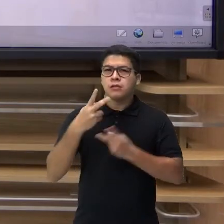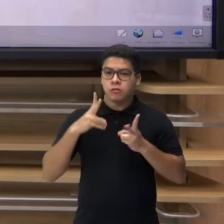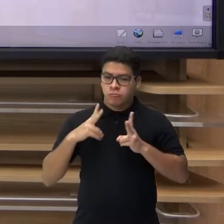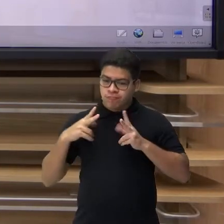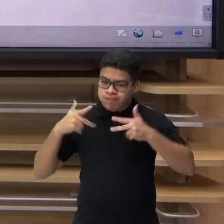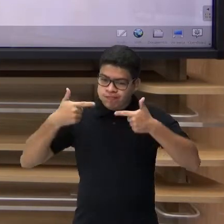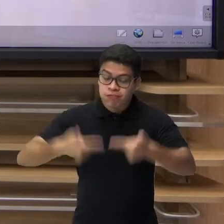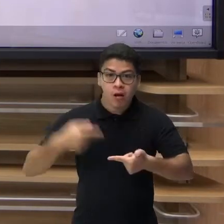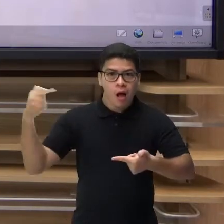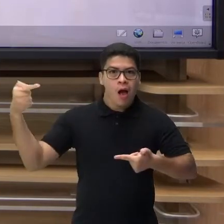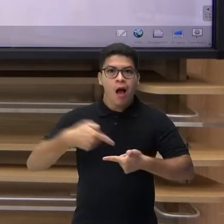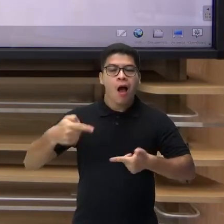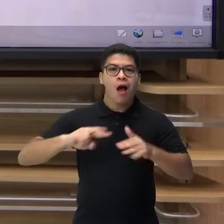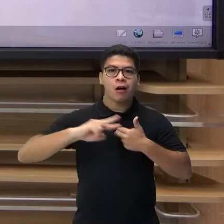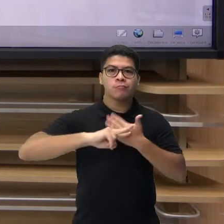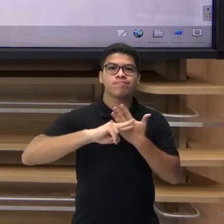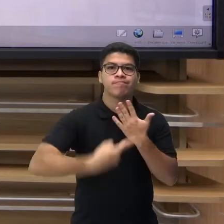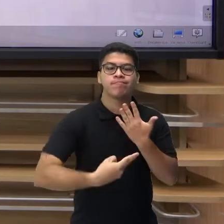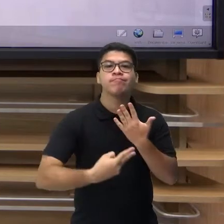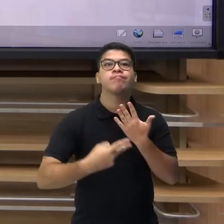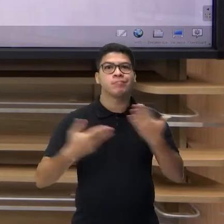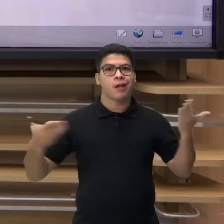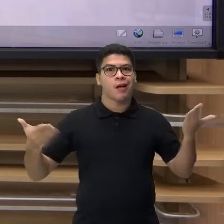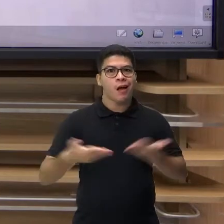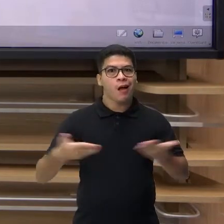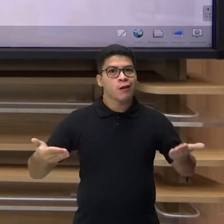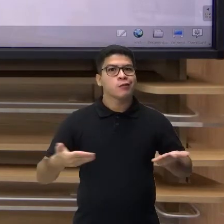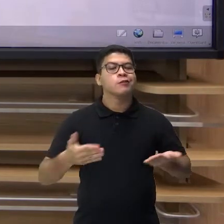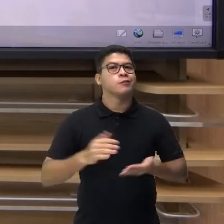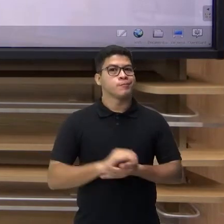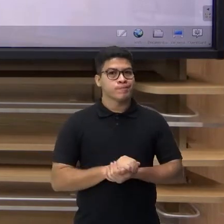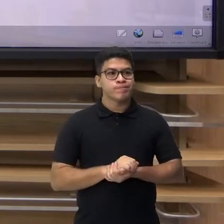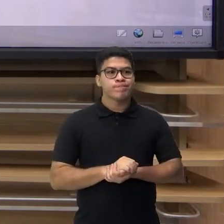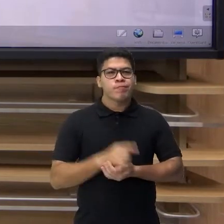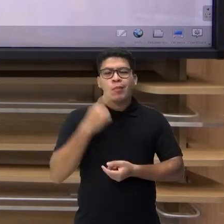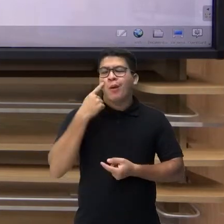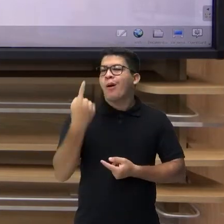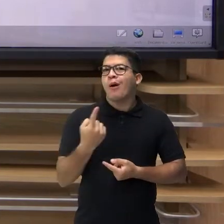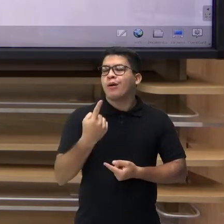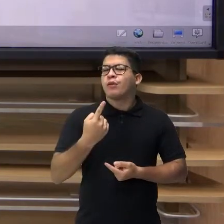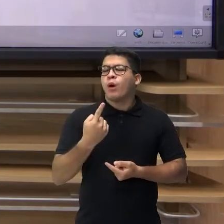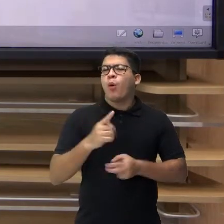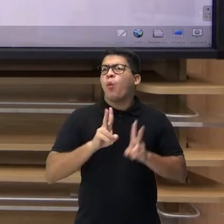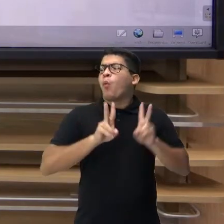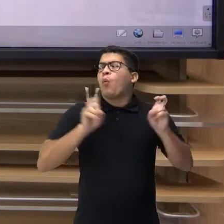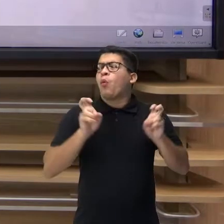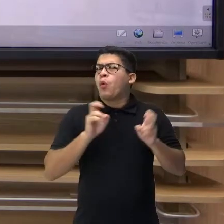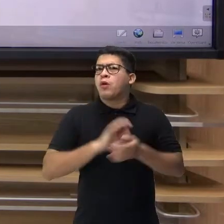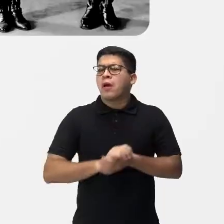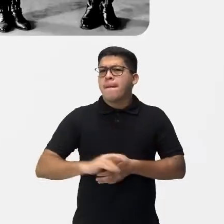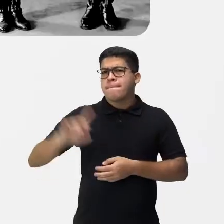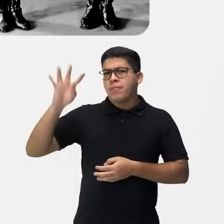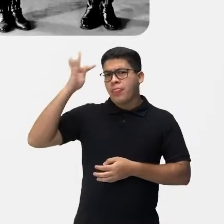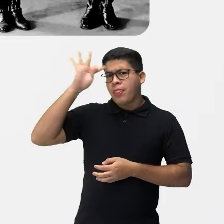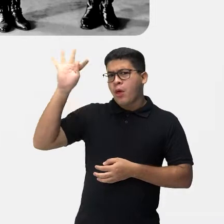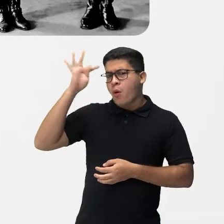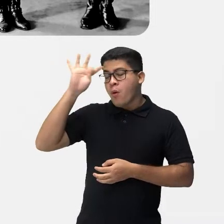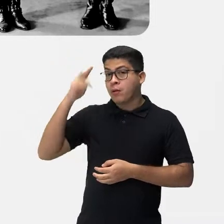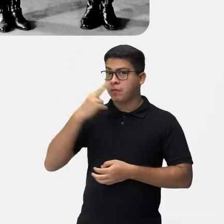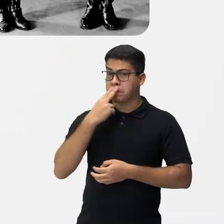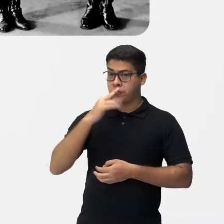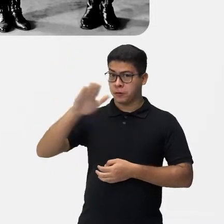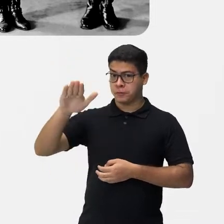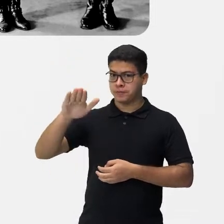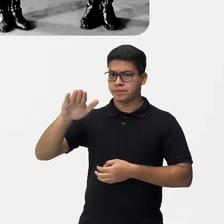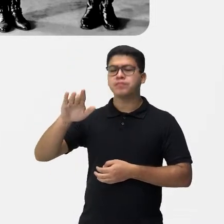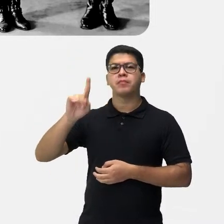nos dias atuais. Vamos começar entendendo essa teoria do espaço vital de Adolf Hitler.